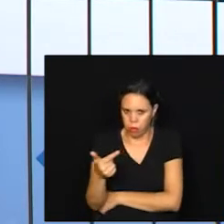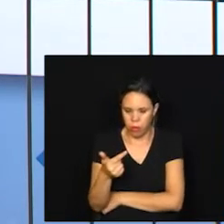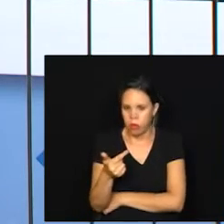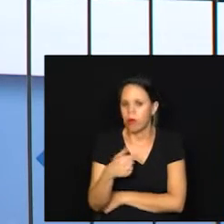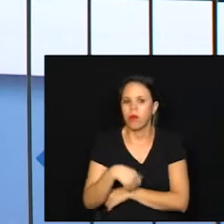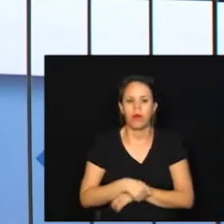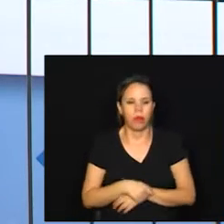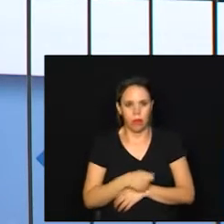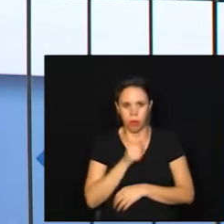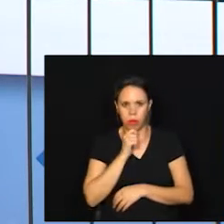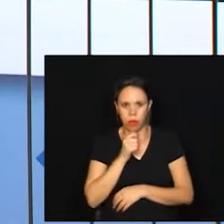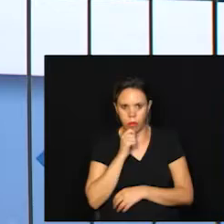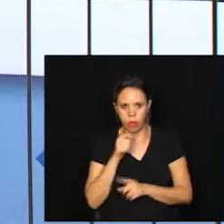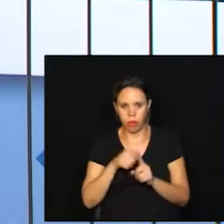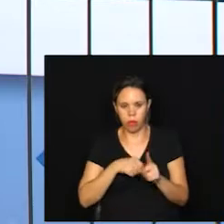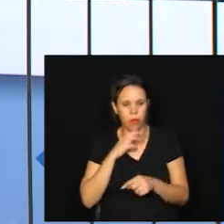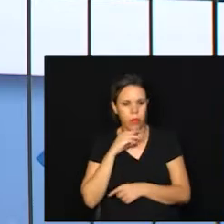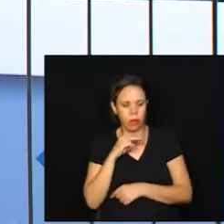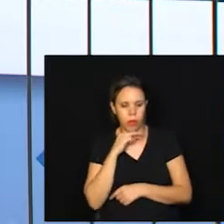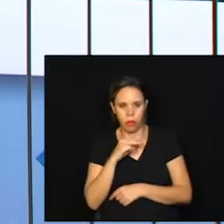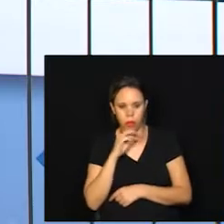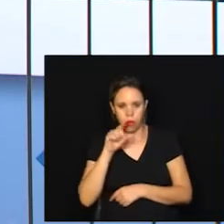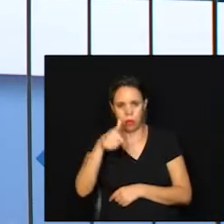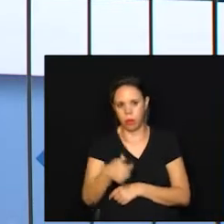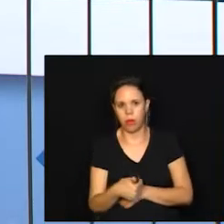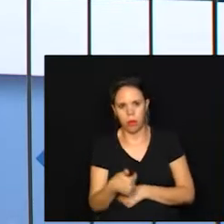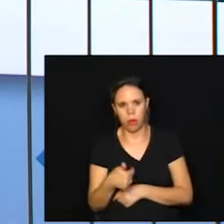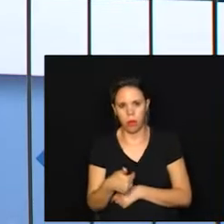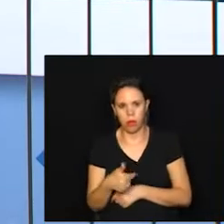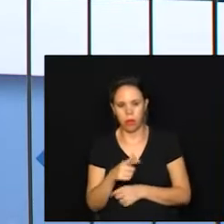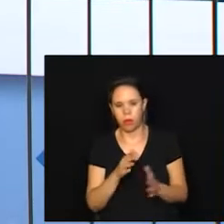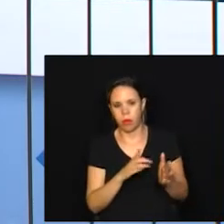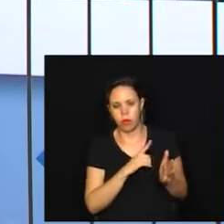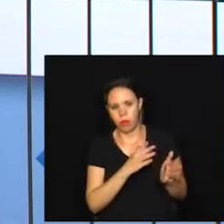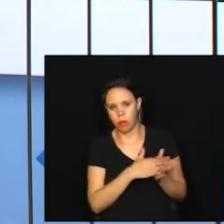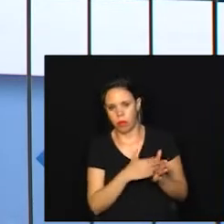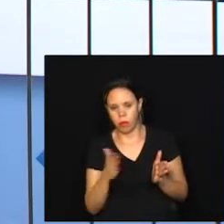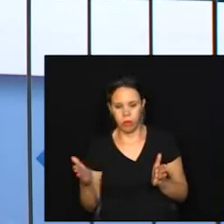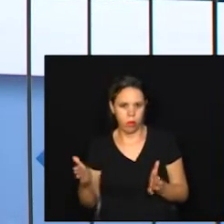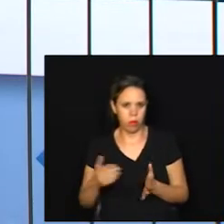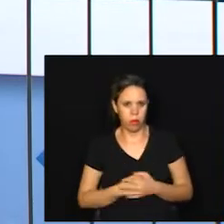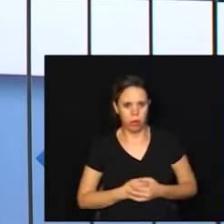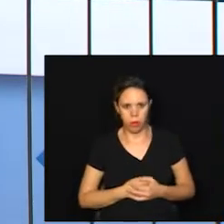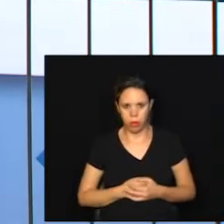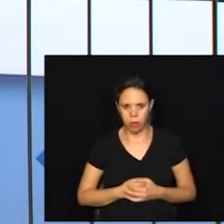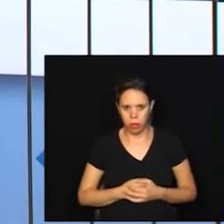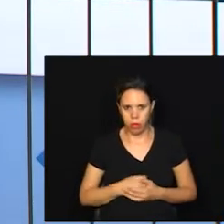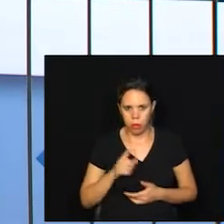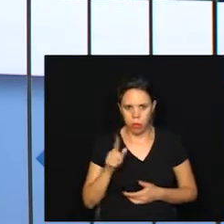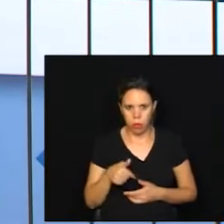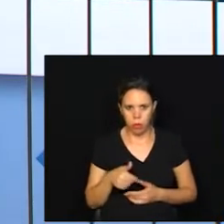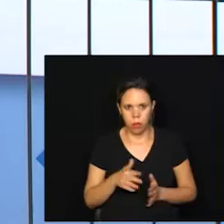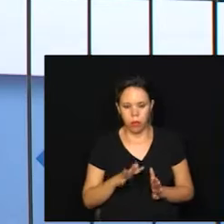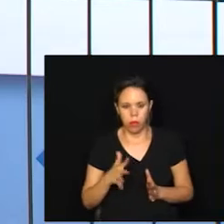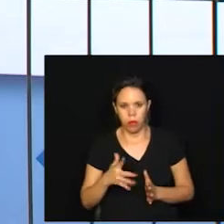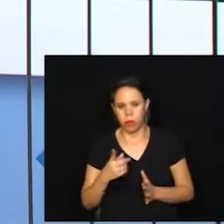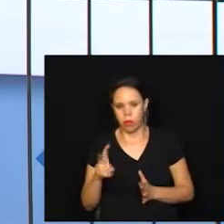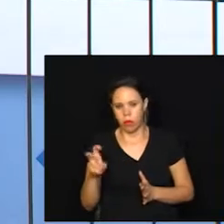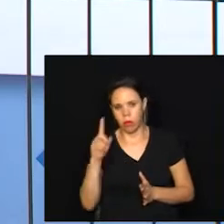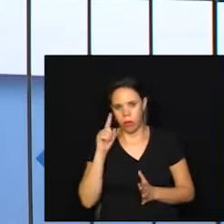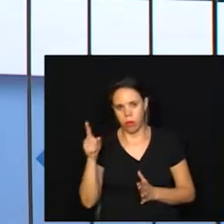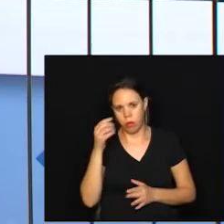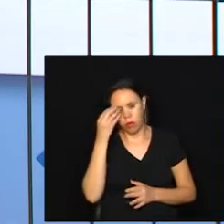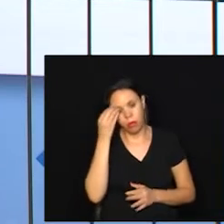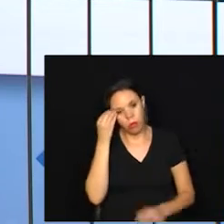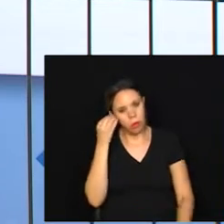dose ainda em março e depois disso tem um período que é considerado uma média de 15